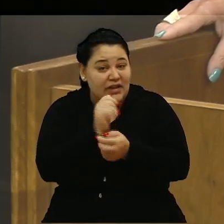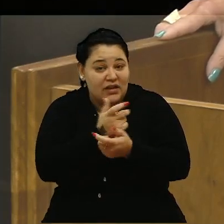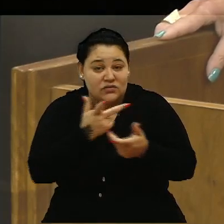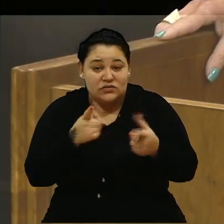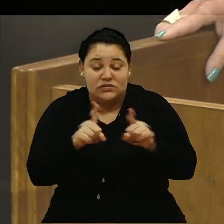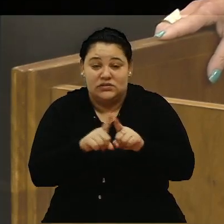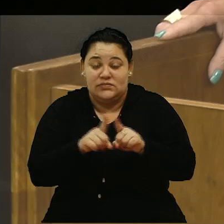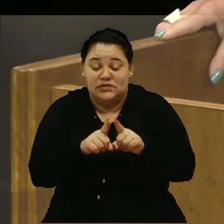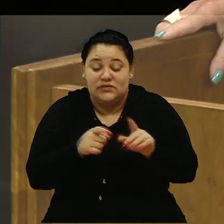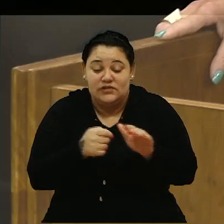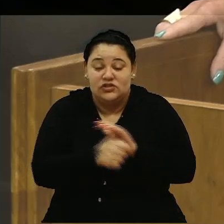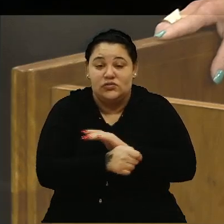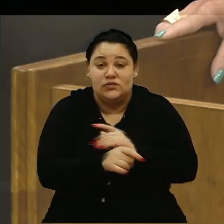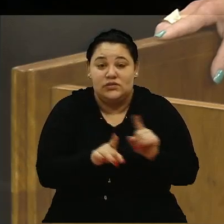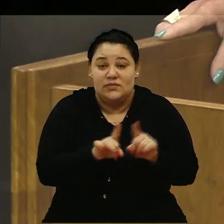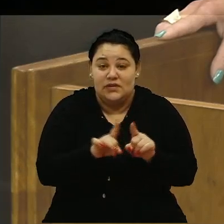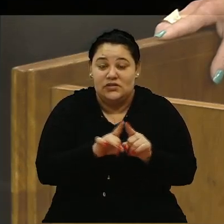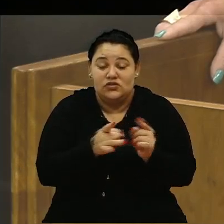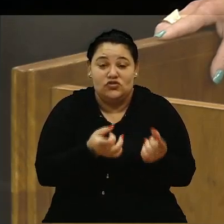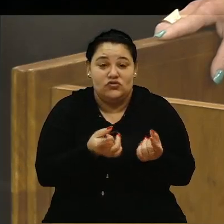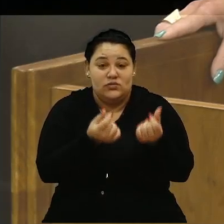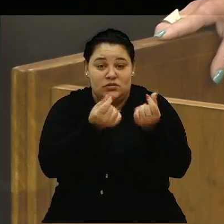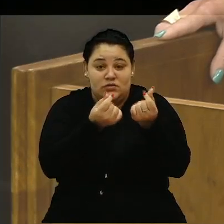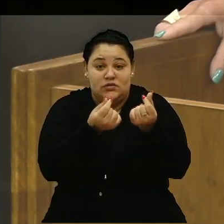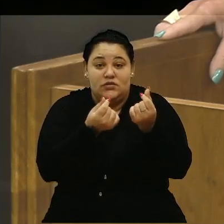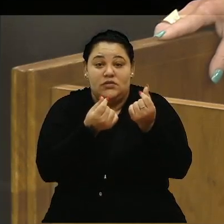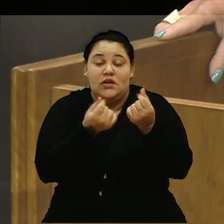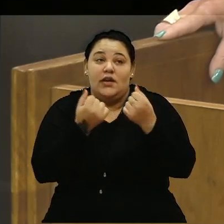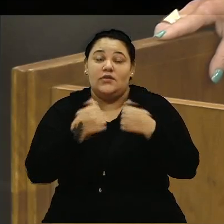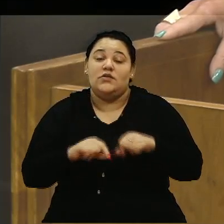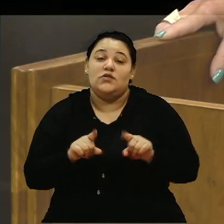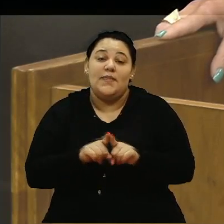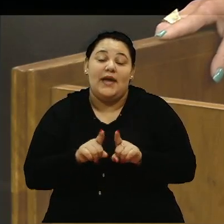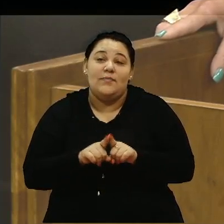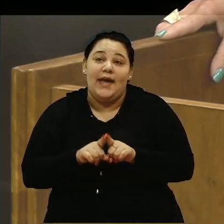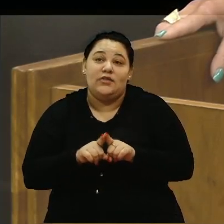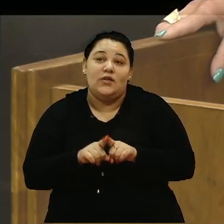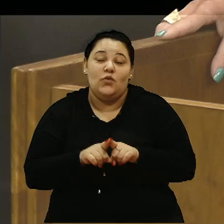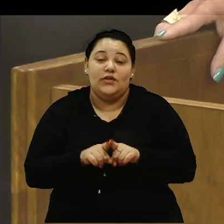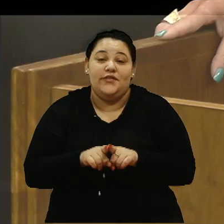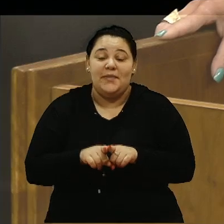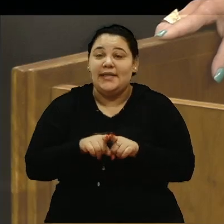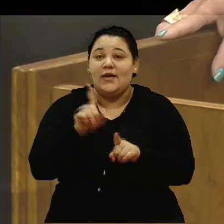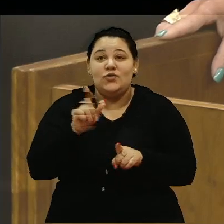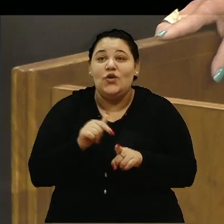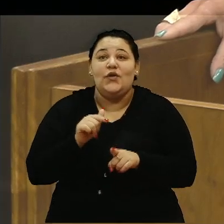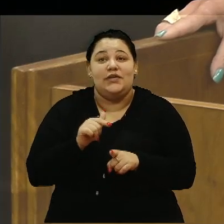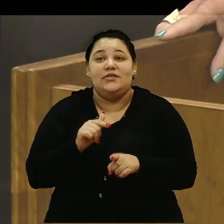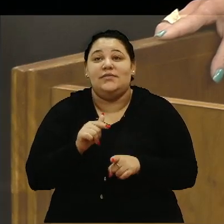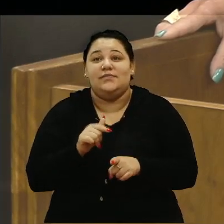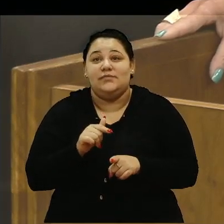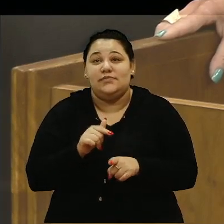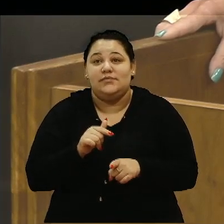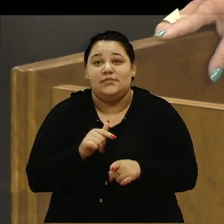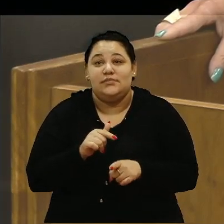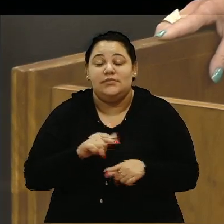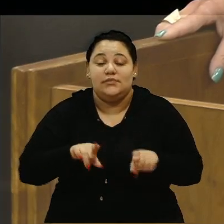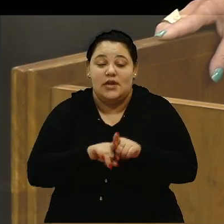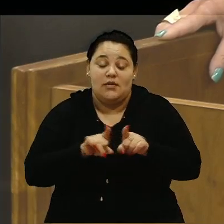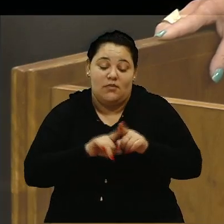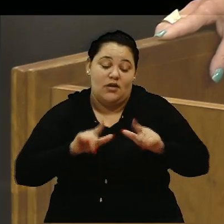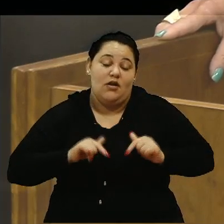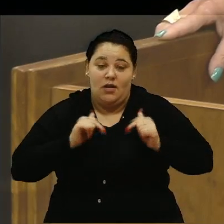e investimento de dinheiro público na questão de prevenção e de políticas